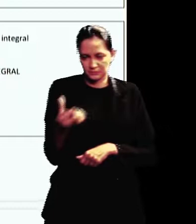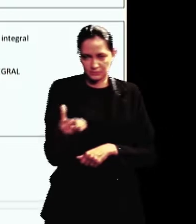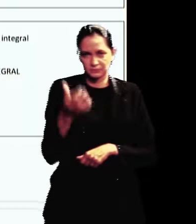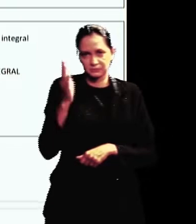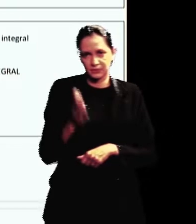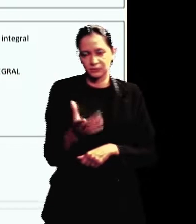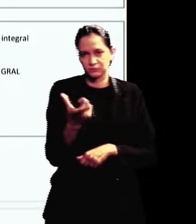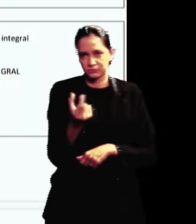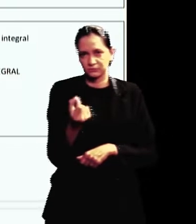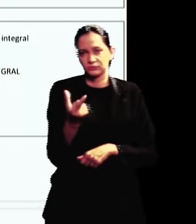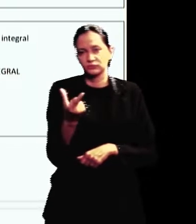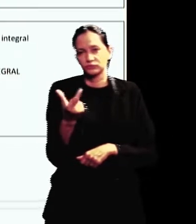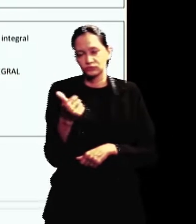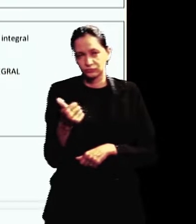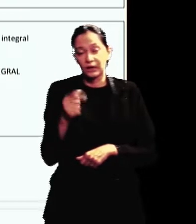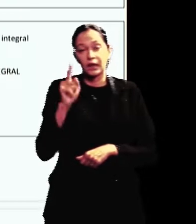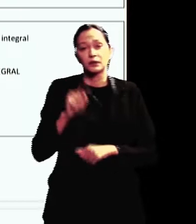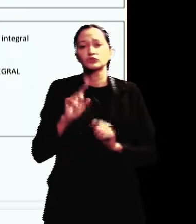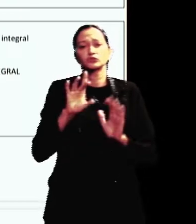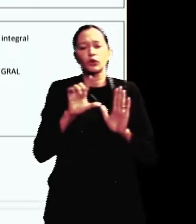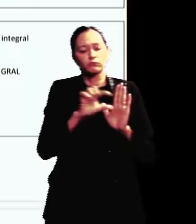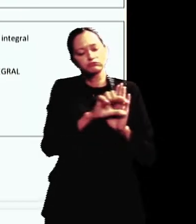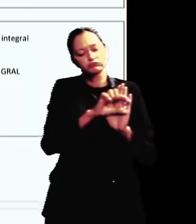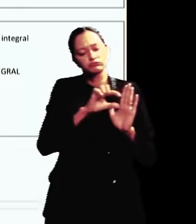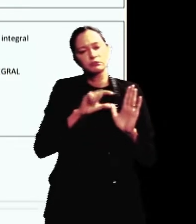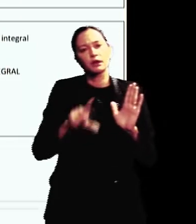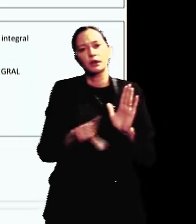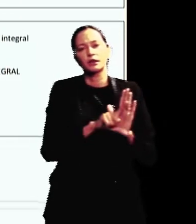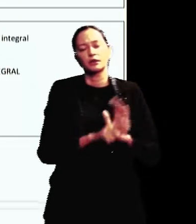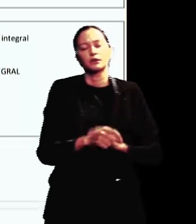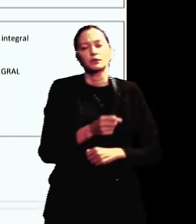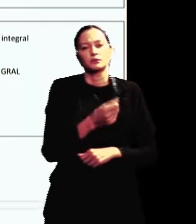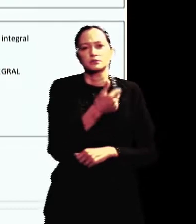066/21, veto parcial ao autógrafo de lei de número